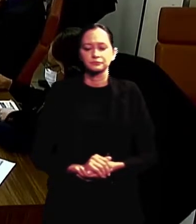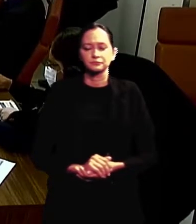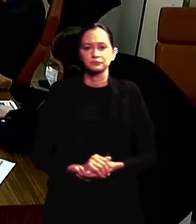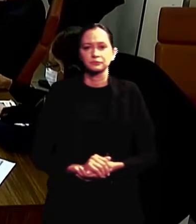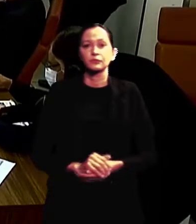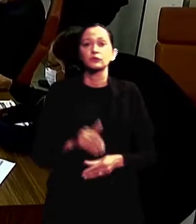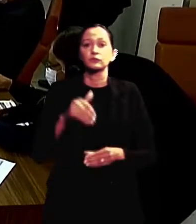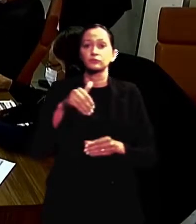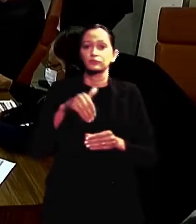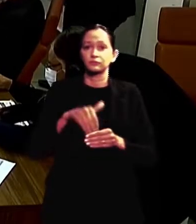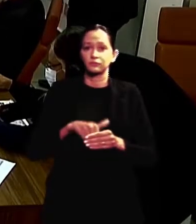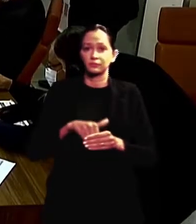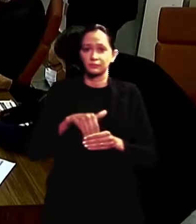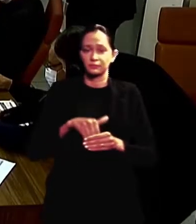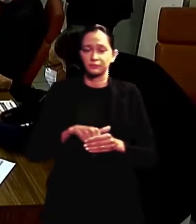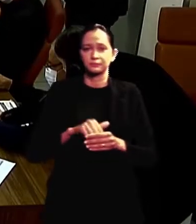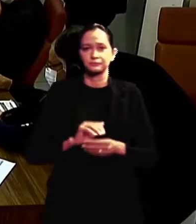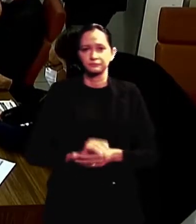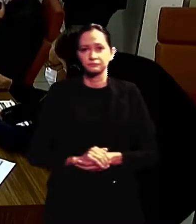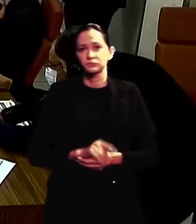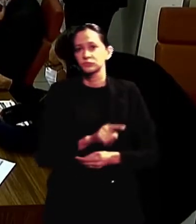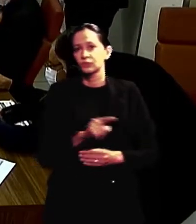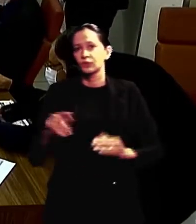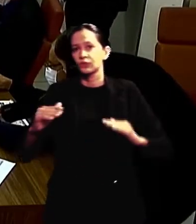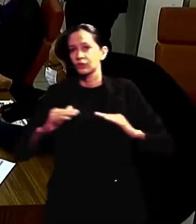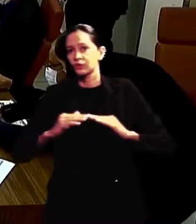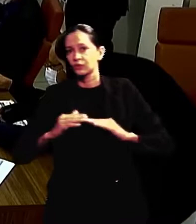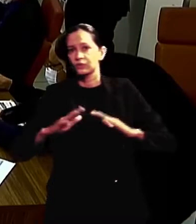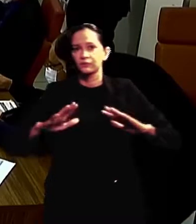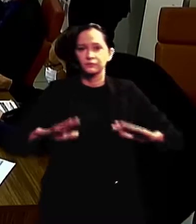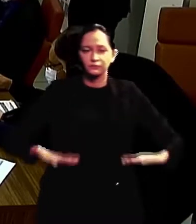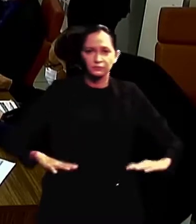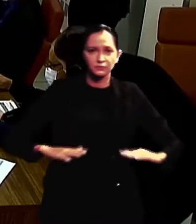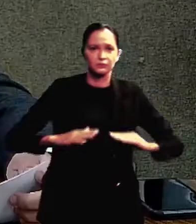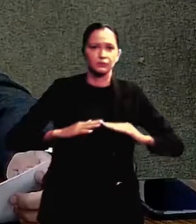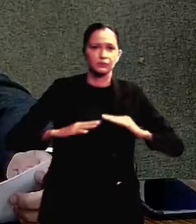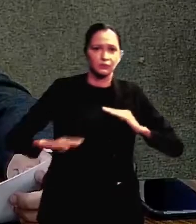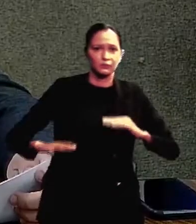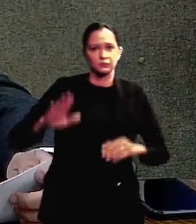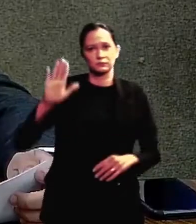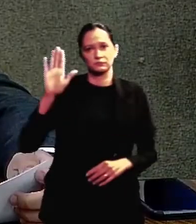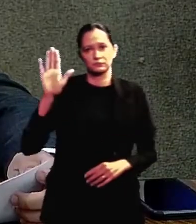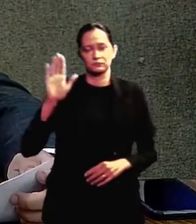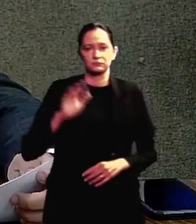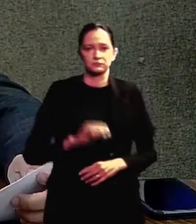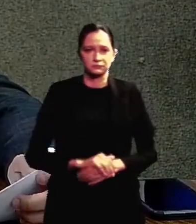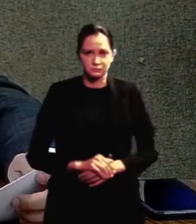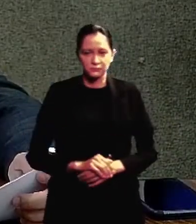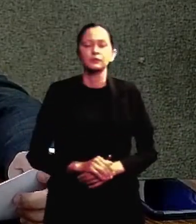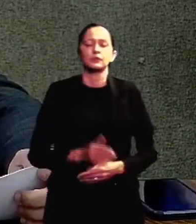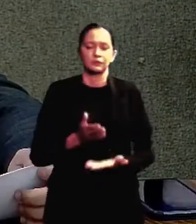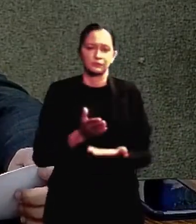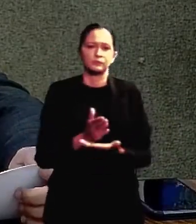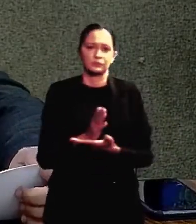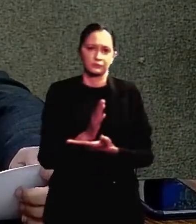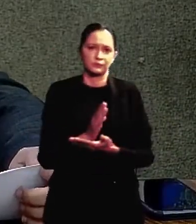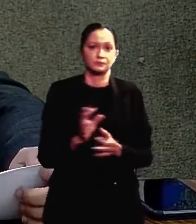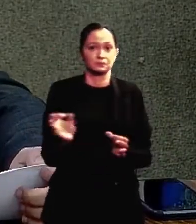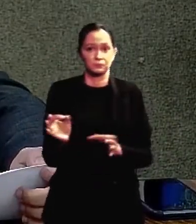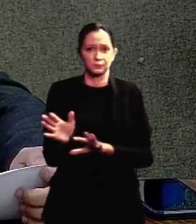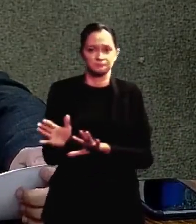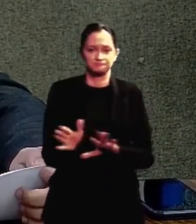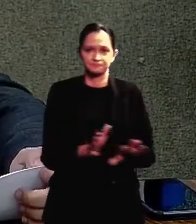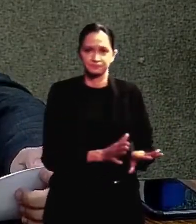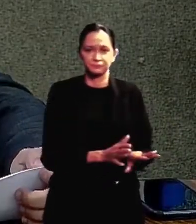Em votação. Os favoráveis se manifestam como estão, os contrários se manifestem. Projeto aprovado. Item 2, autoria